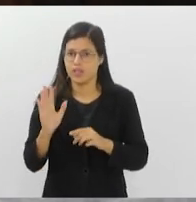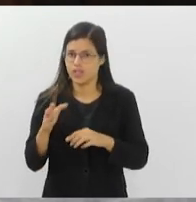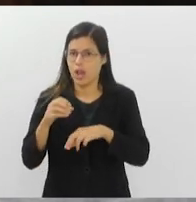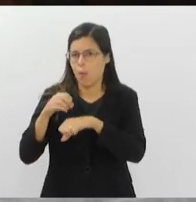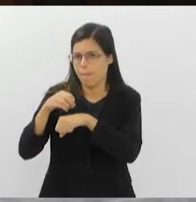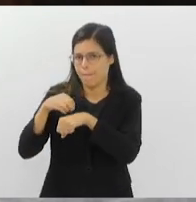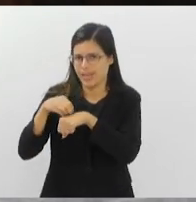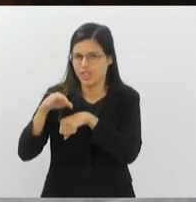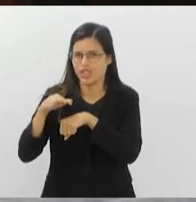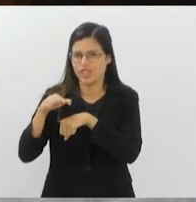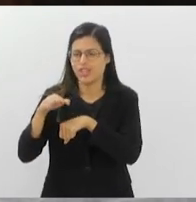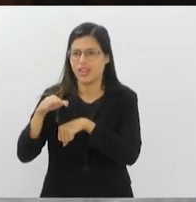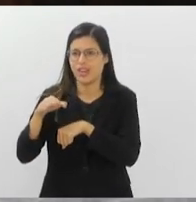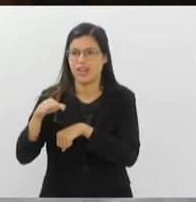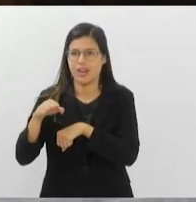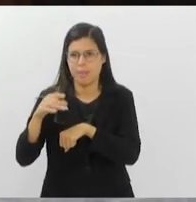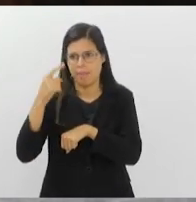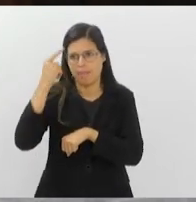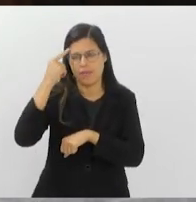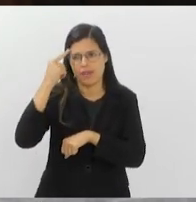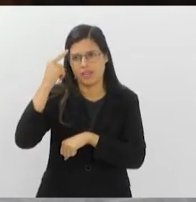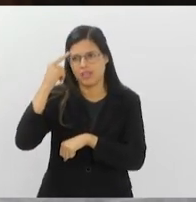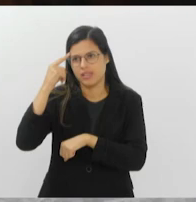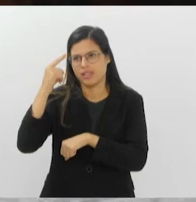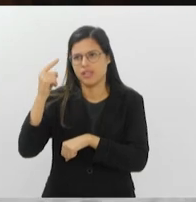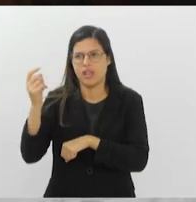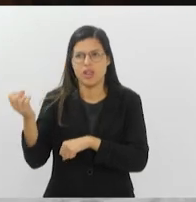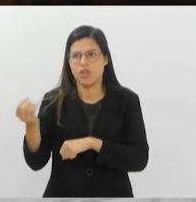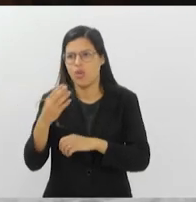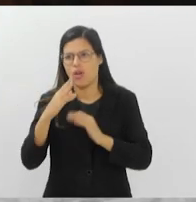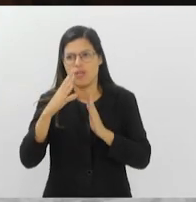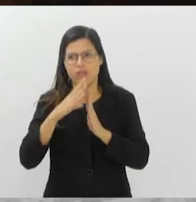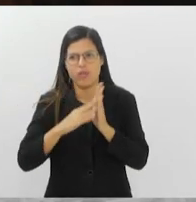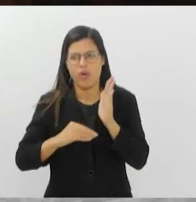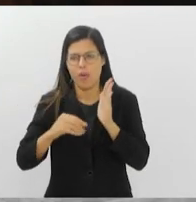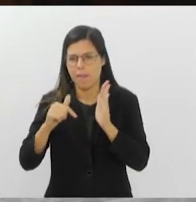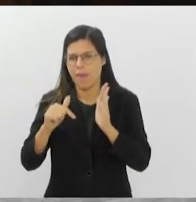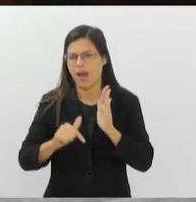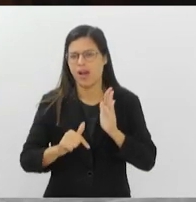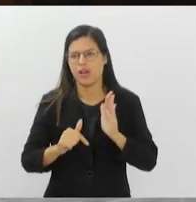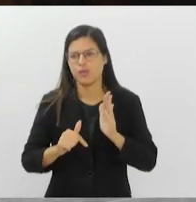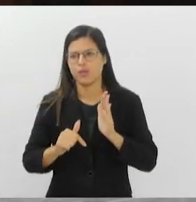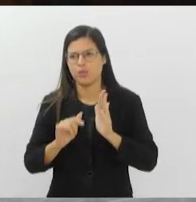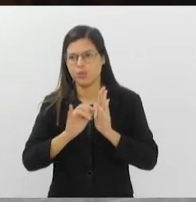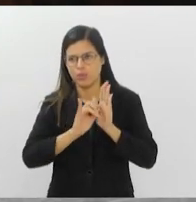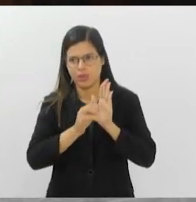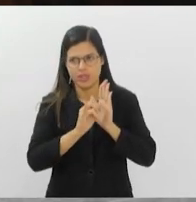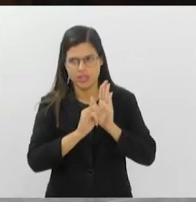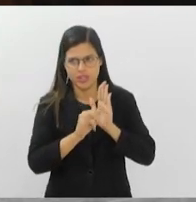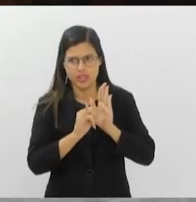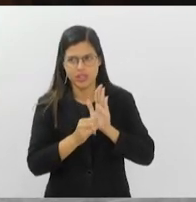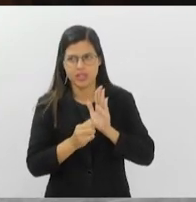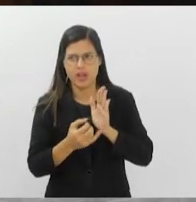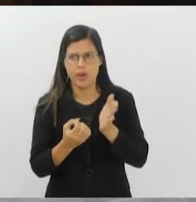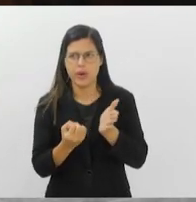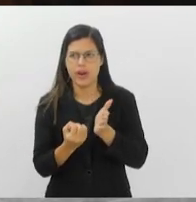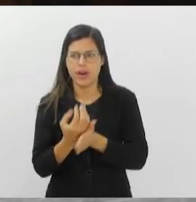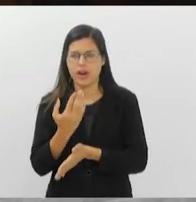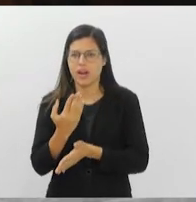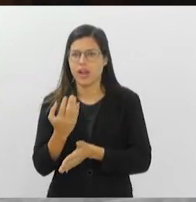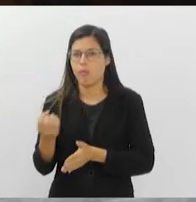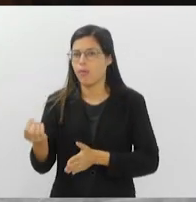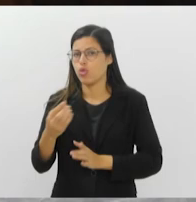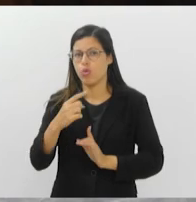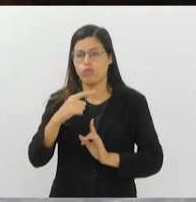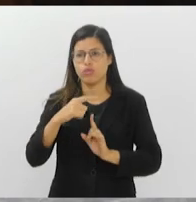né, pensando a nova formulação do formato do edital, para a gente criar uma nova